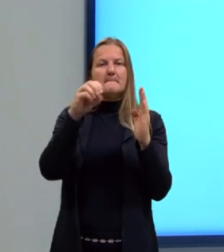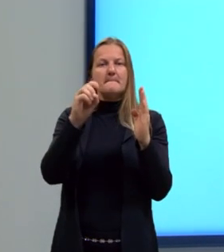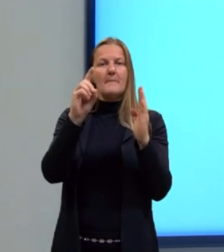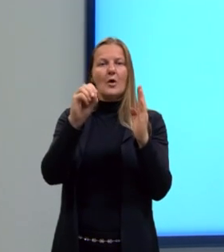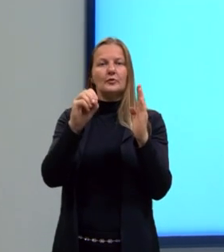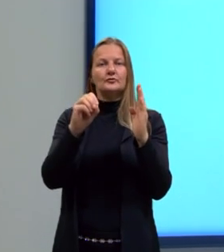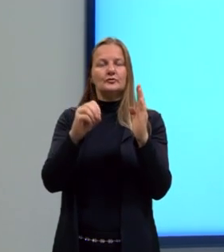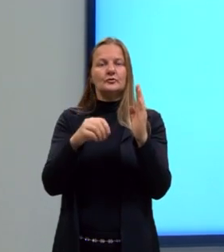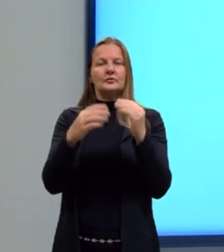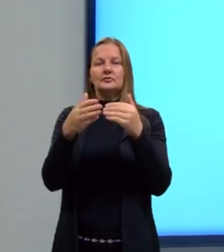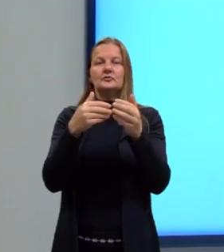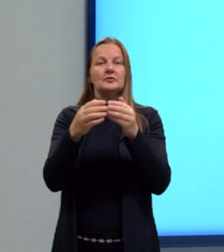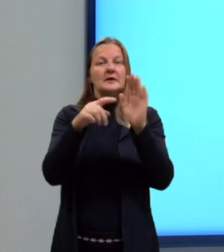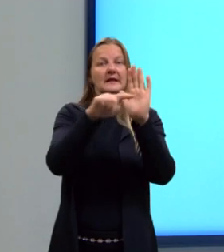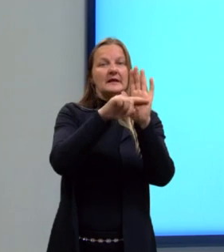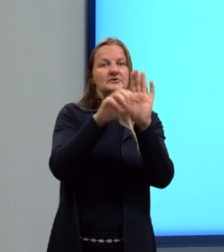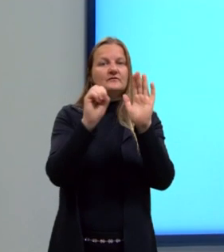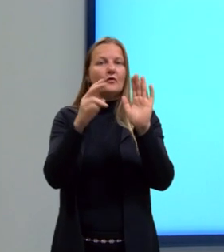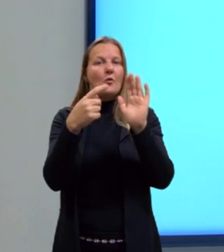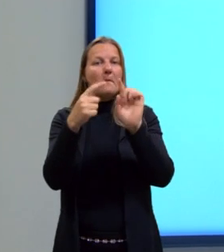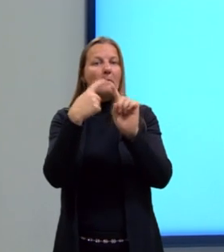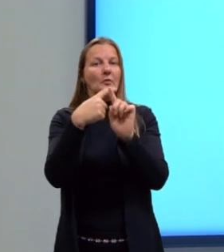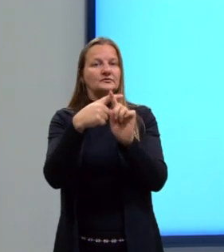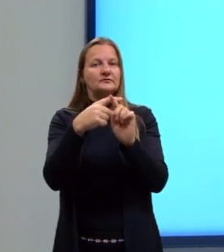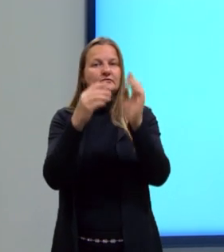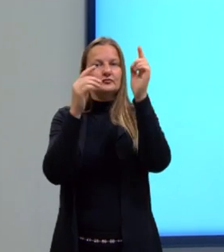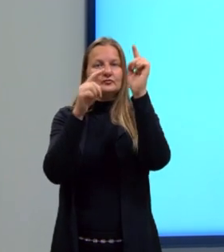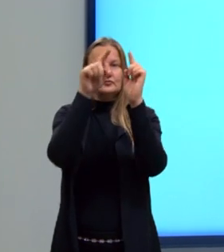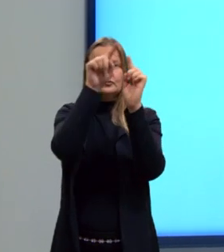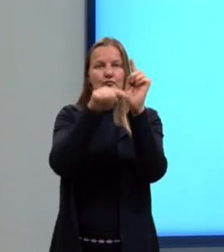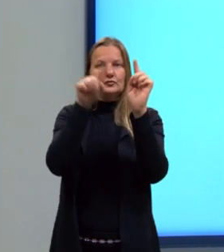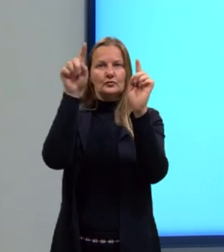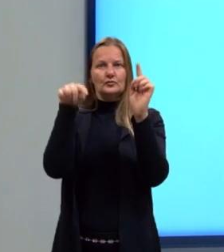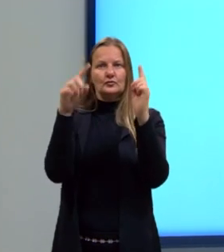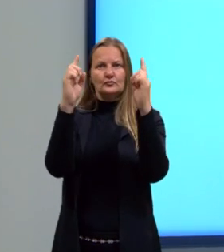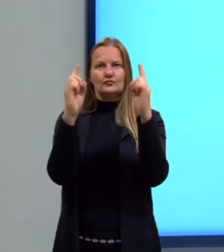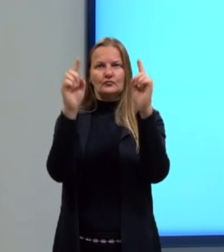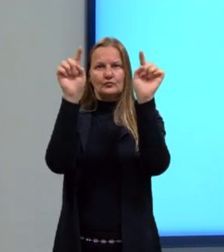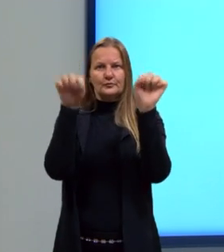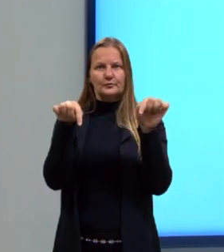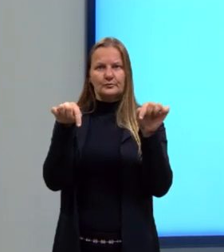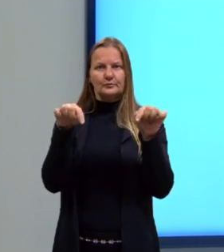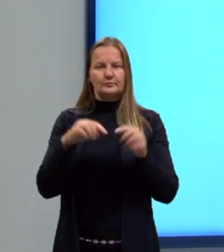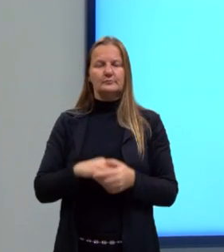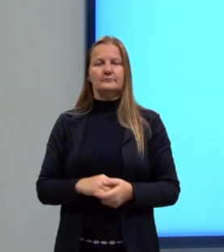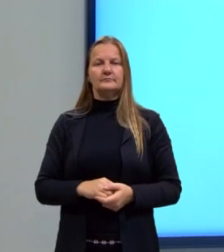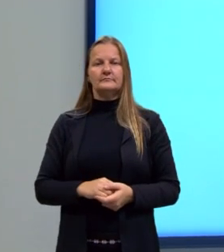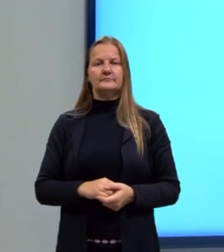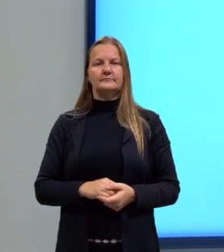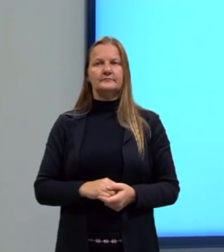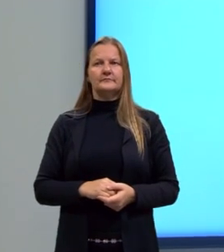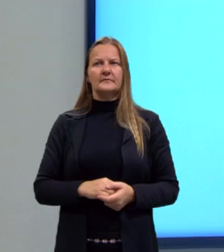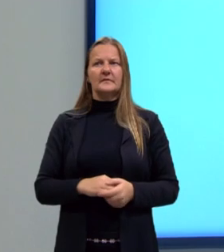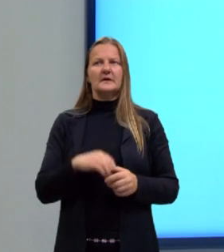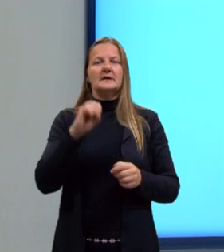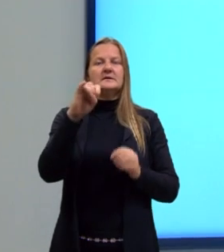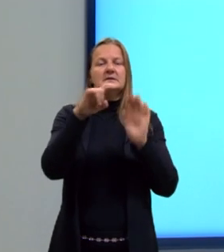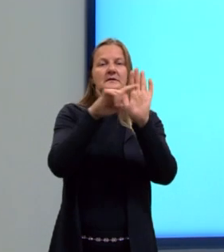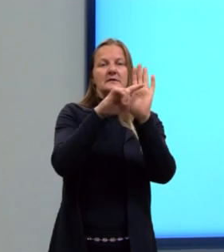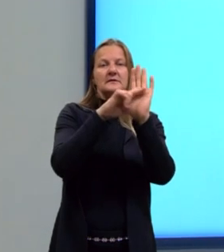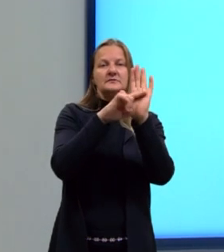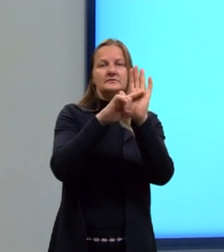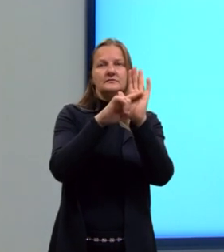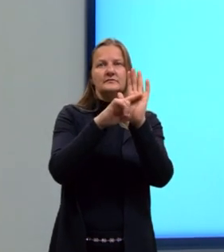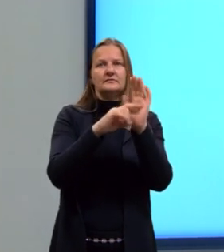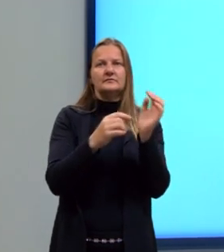Independência Eu tenho um valor negativo se eu tenho um valor positivo vai ser sempre positivo tá então se a negativo que é